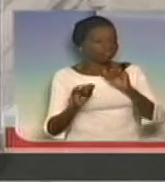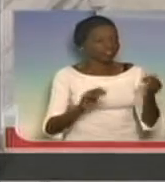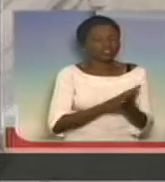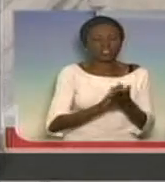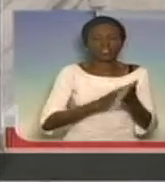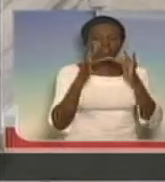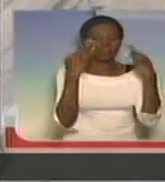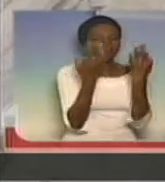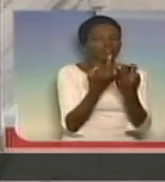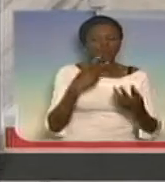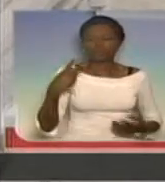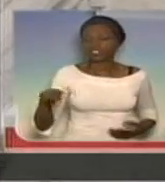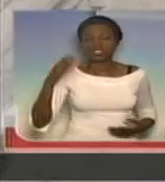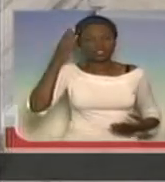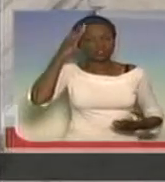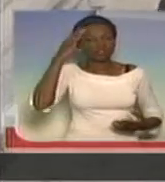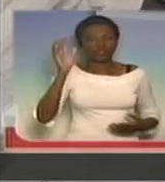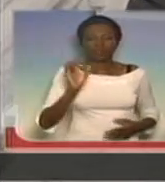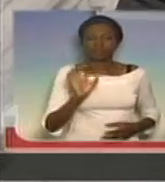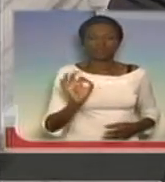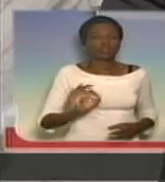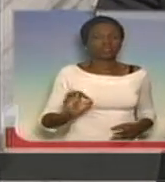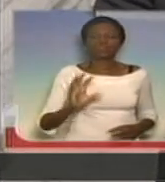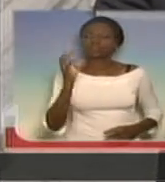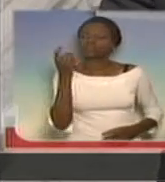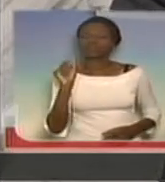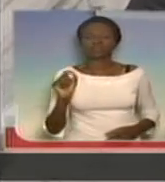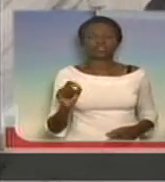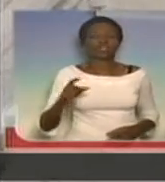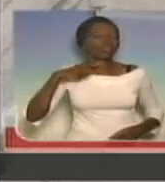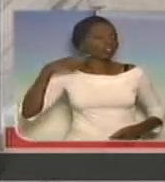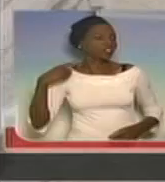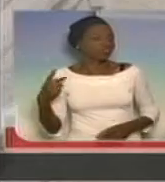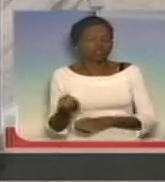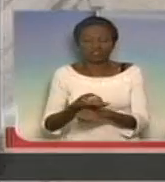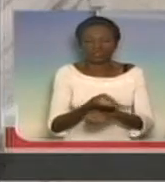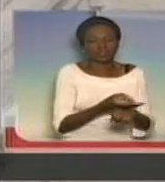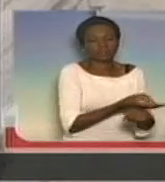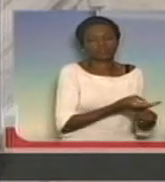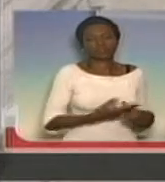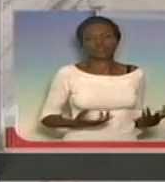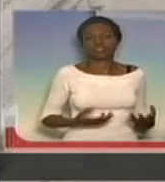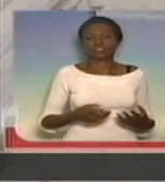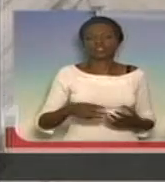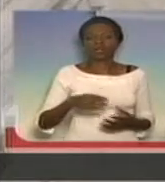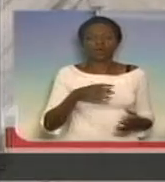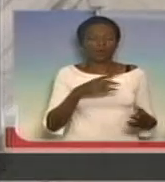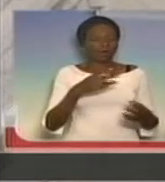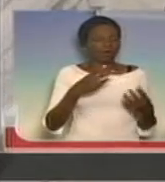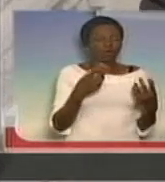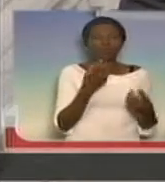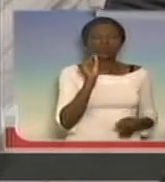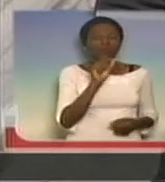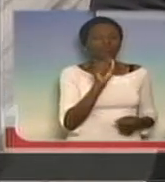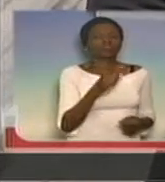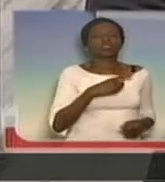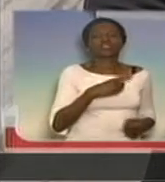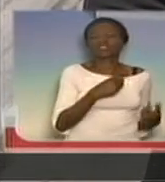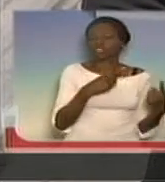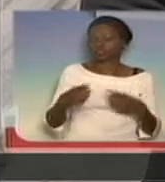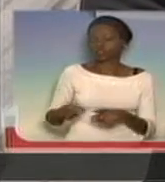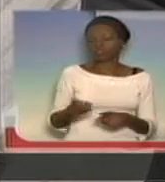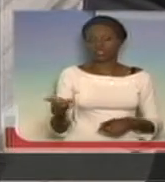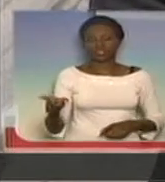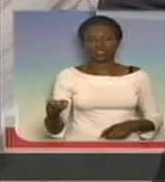acontecendo com ele, advogado tem que ficar correndo atrás, ele não sabe as provas que estão sendo levantadas contra ele, ou seja, ele tem